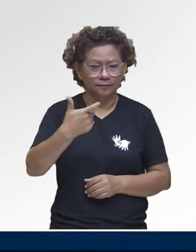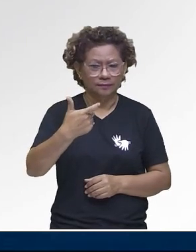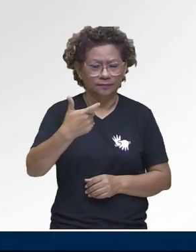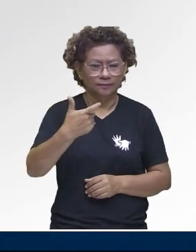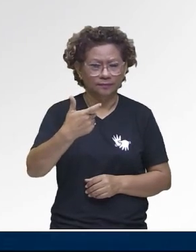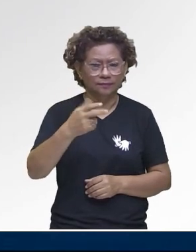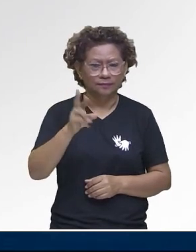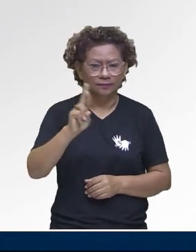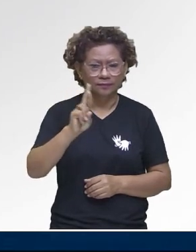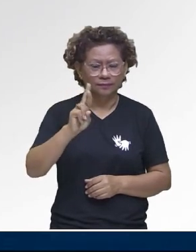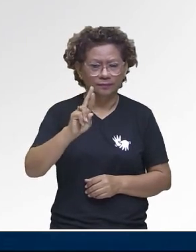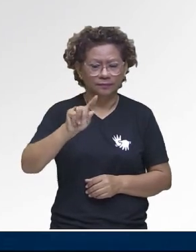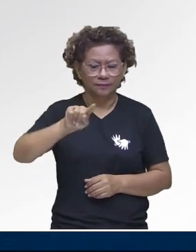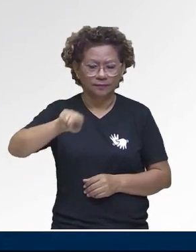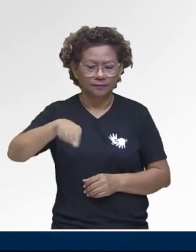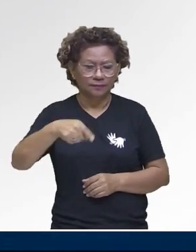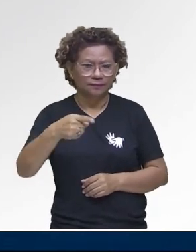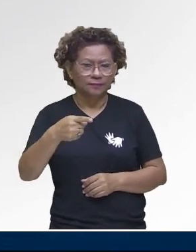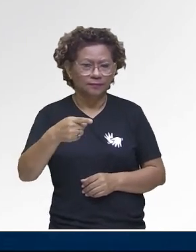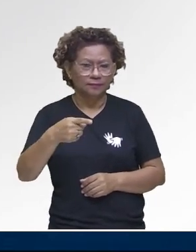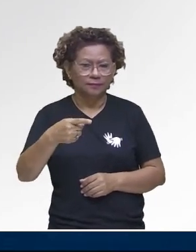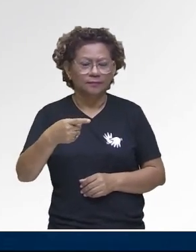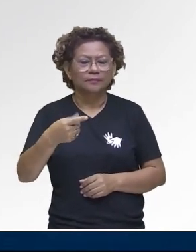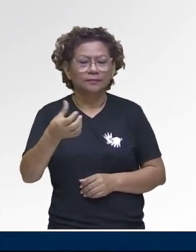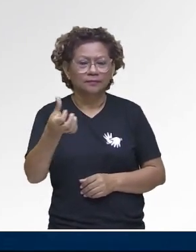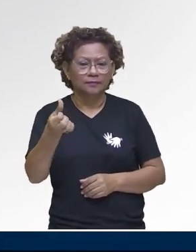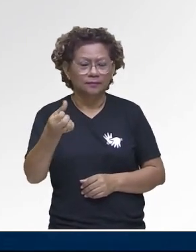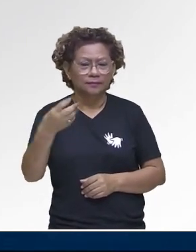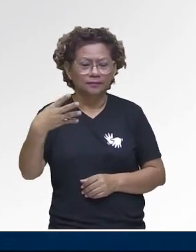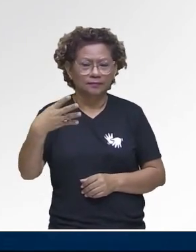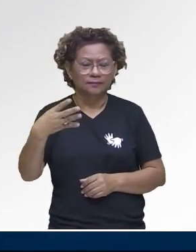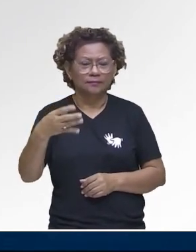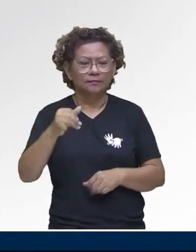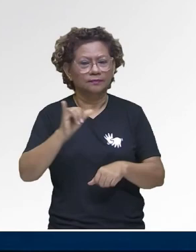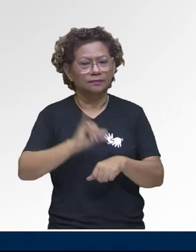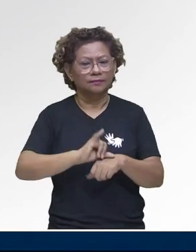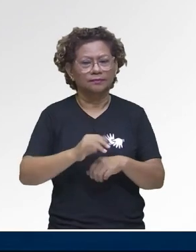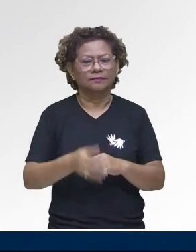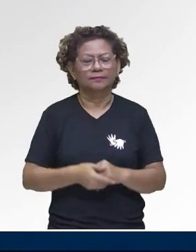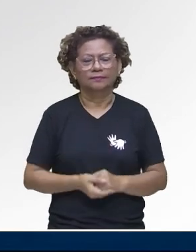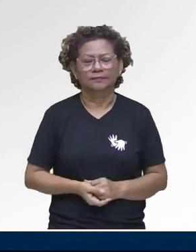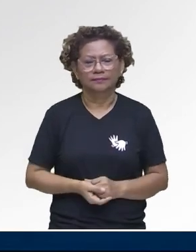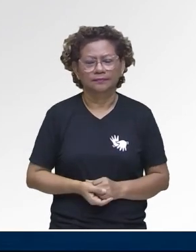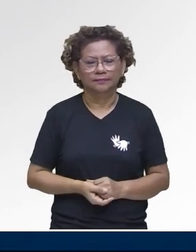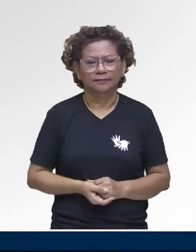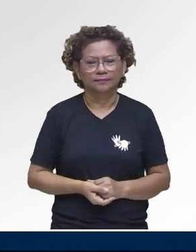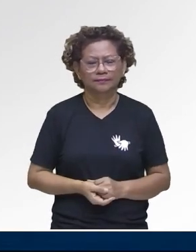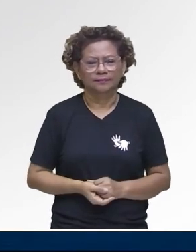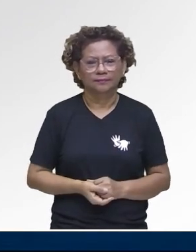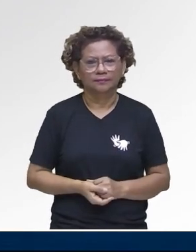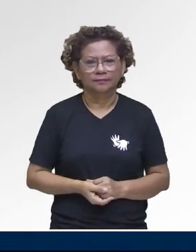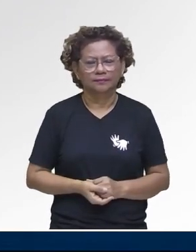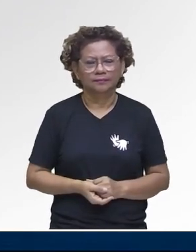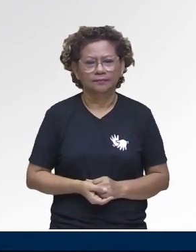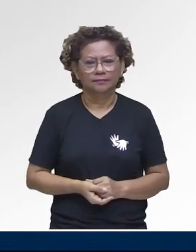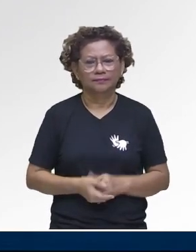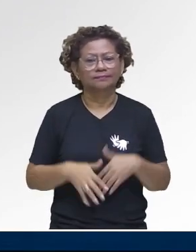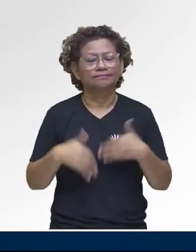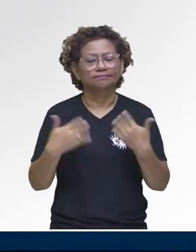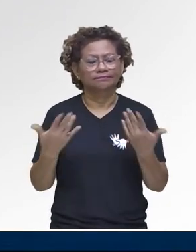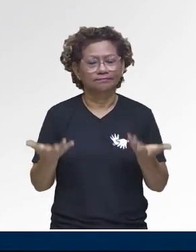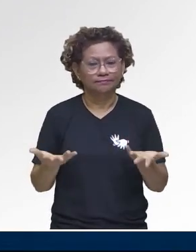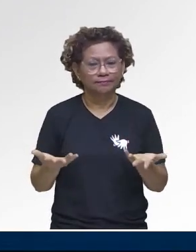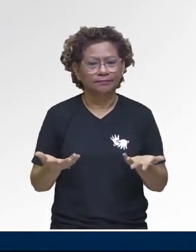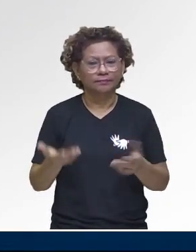R$12,64. Ok? Bem simples, então. Temos aí a nossa resolução. A gente vai ver mais uma situação problema para chamar